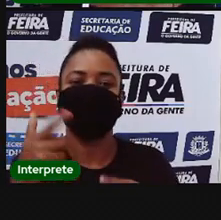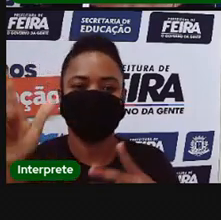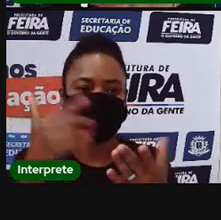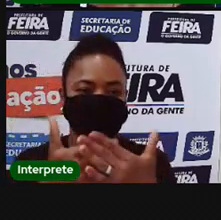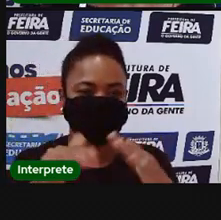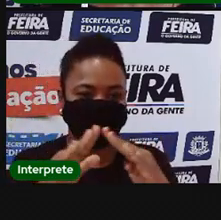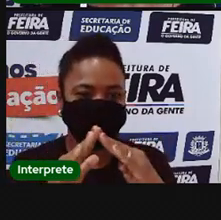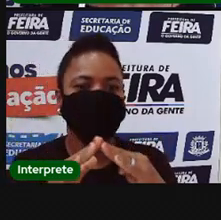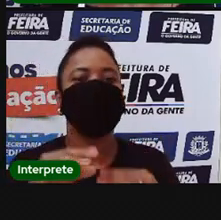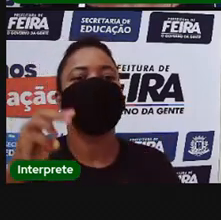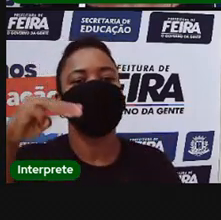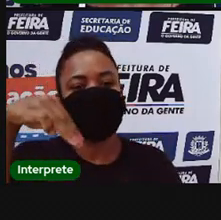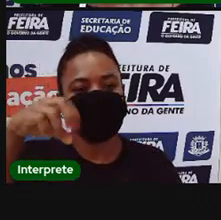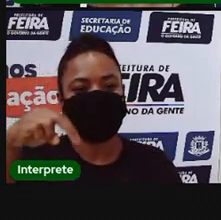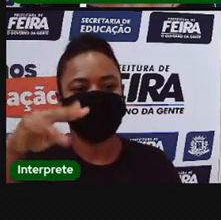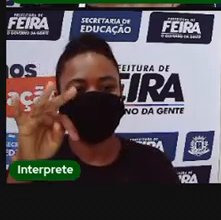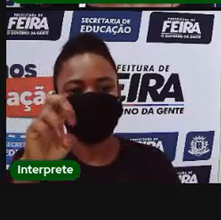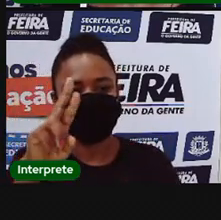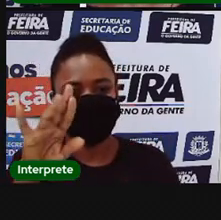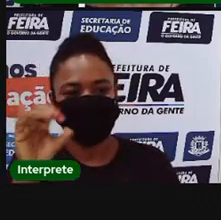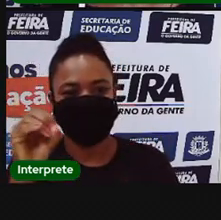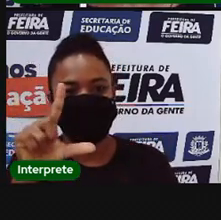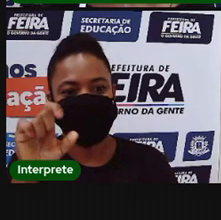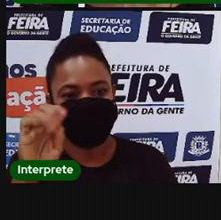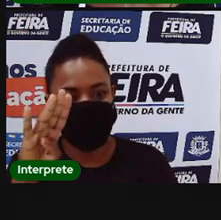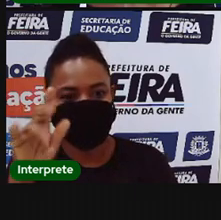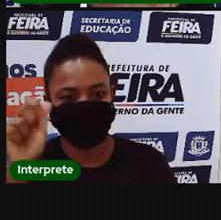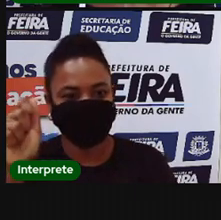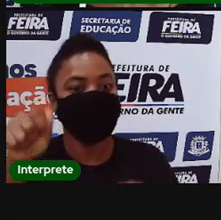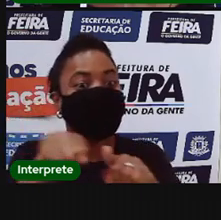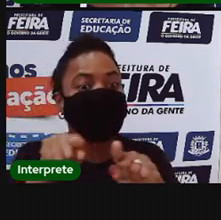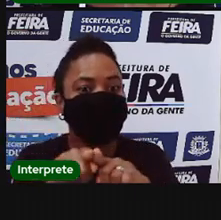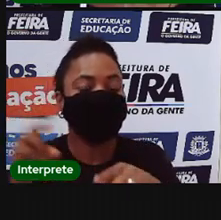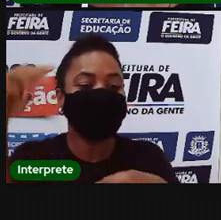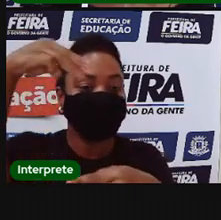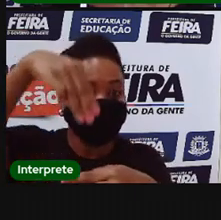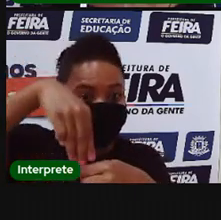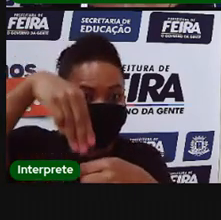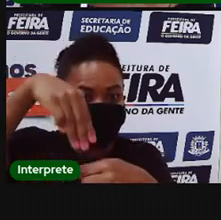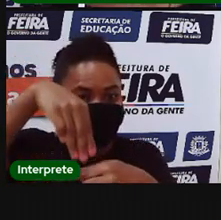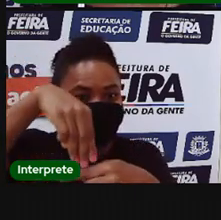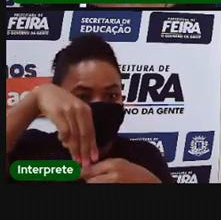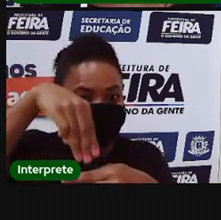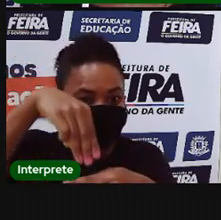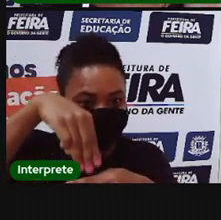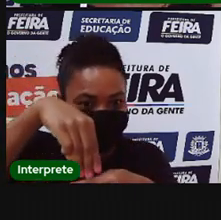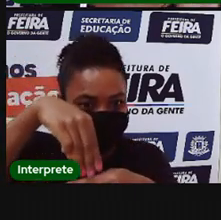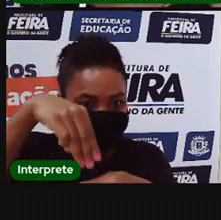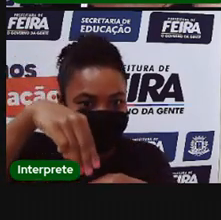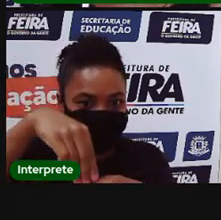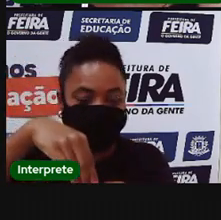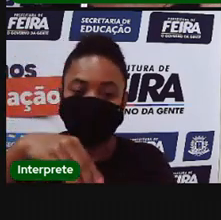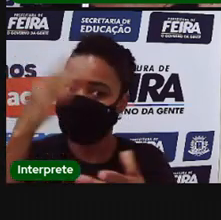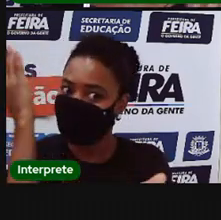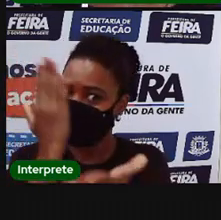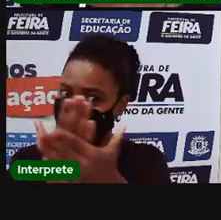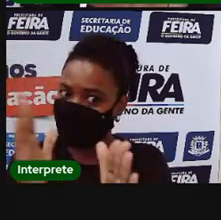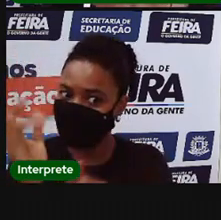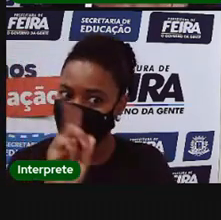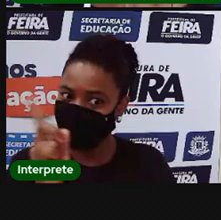Lobato, para o Centro Integrado de Educação Municipal, professor Joselito Falcão de Amorim. Não acabou ainda não, viu, gente? Fica